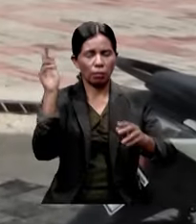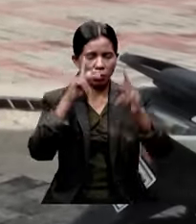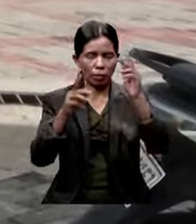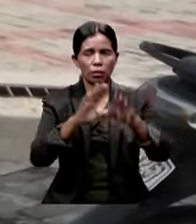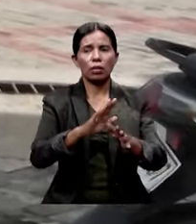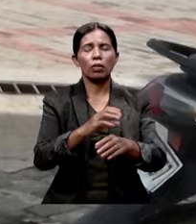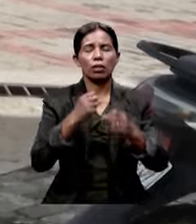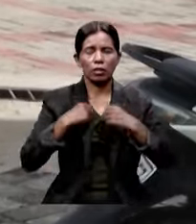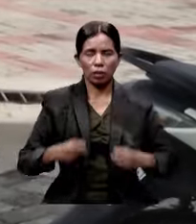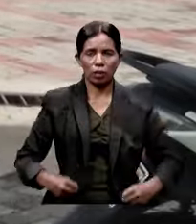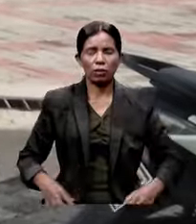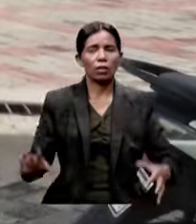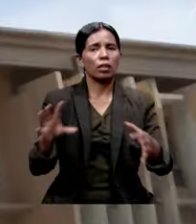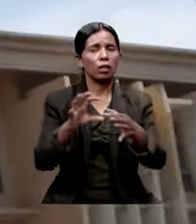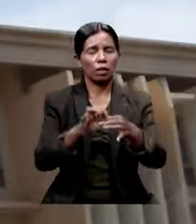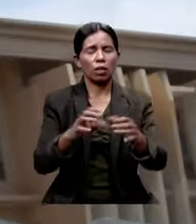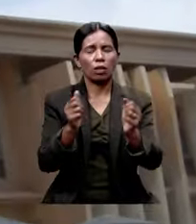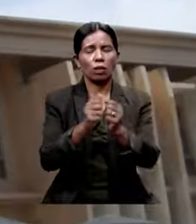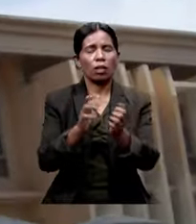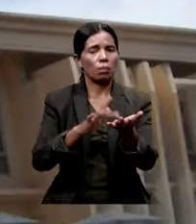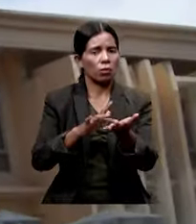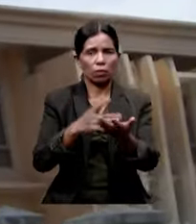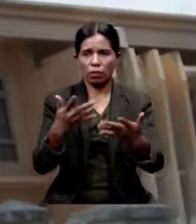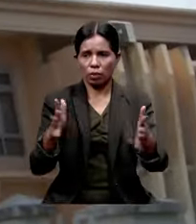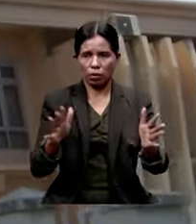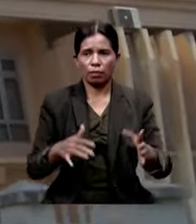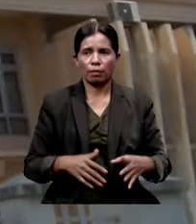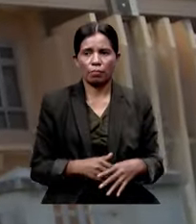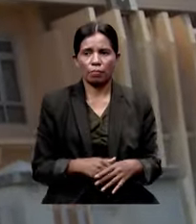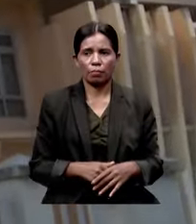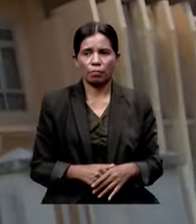área saúde liga ou falta em Moro. Adriano Verdial, Zaime dos Santos, Gemen.